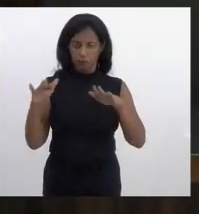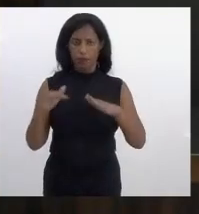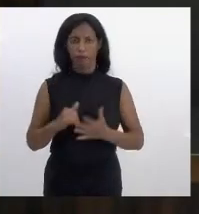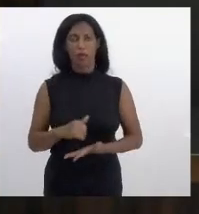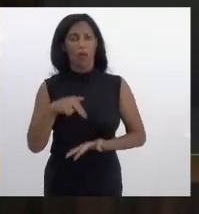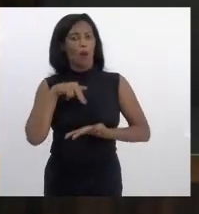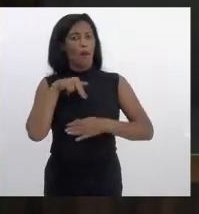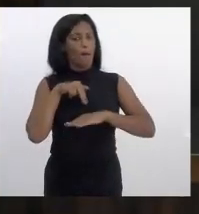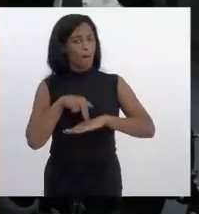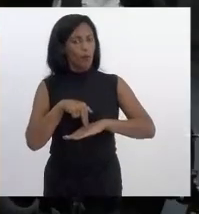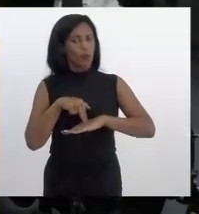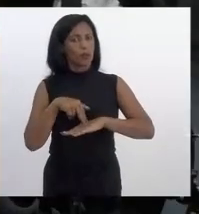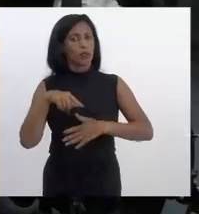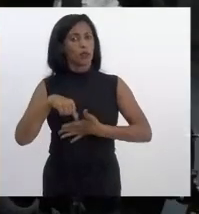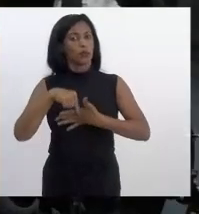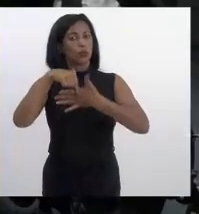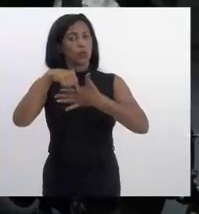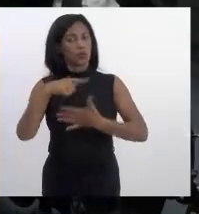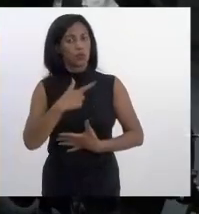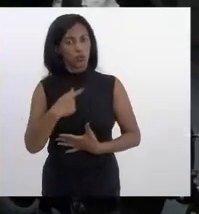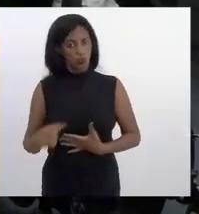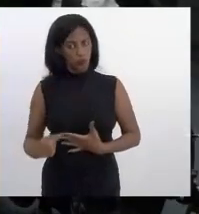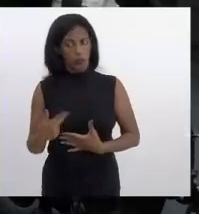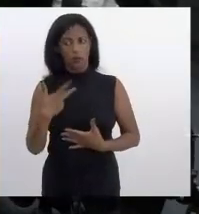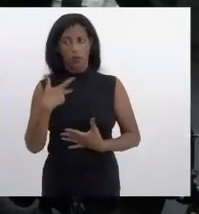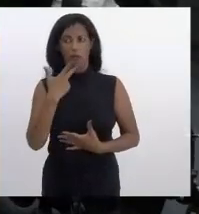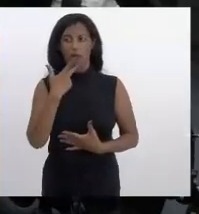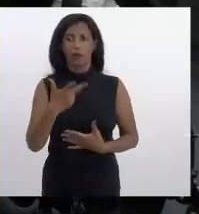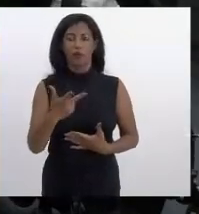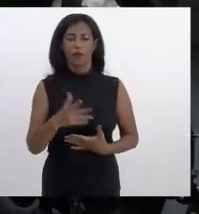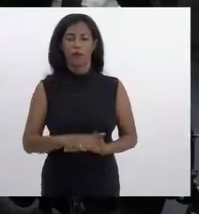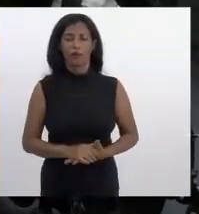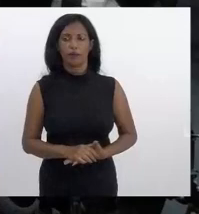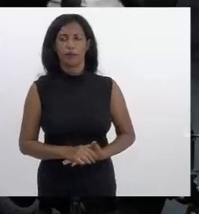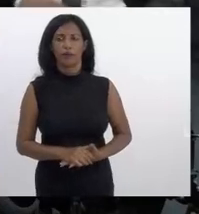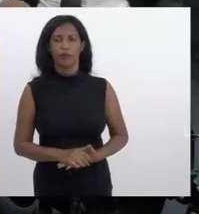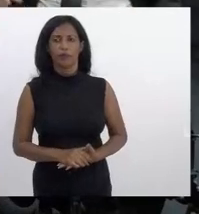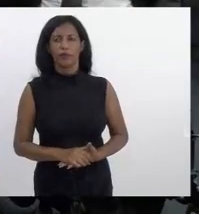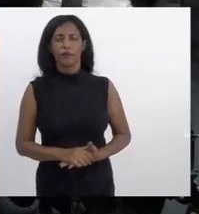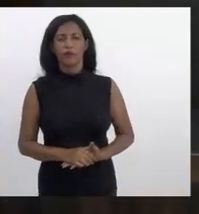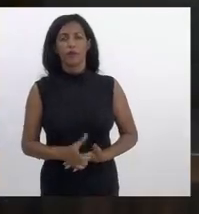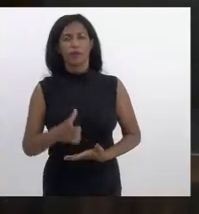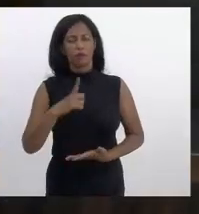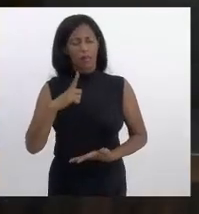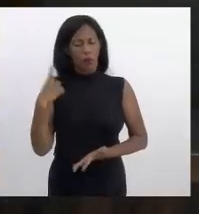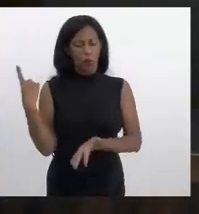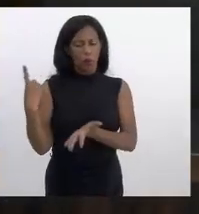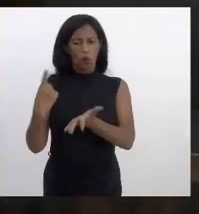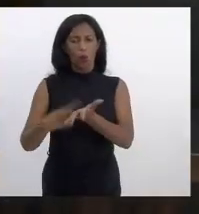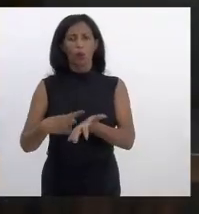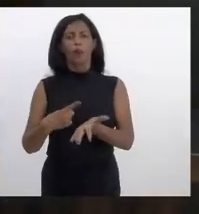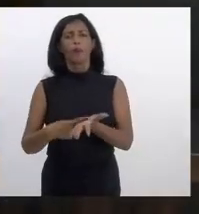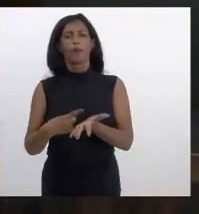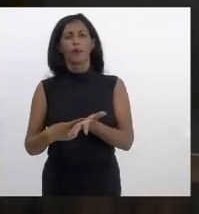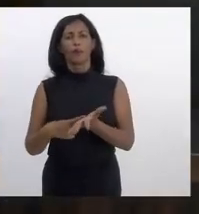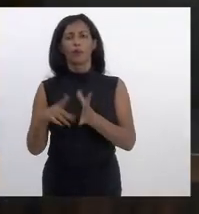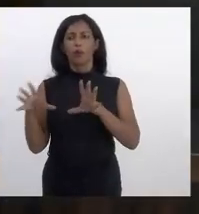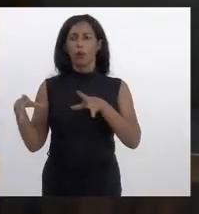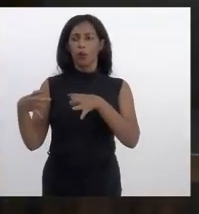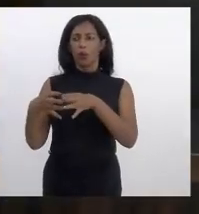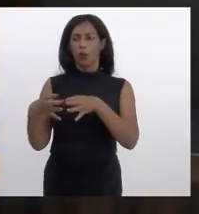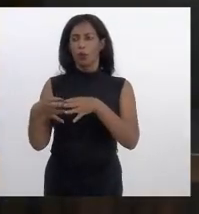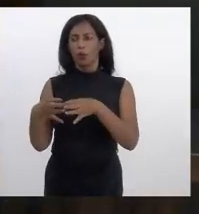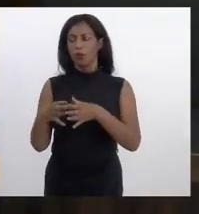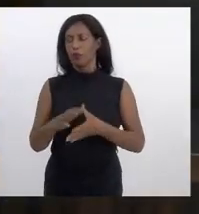é uma posição já do líder de governo que eu já quero dizer aqui que tem o meu compromisso com a